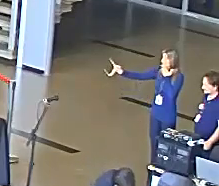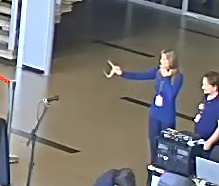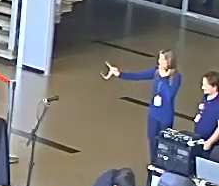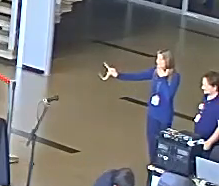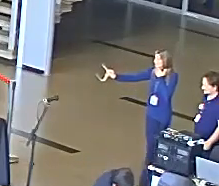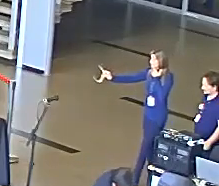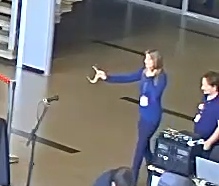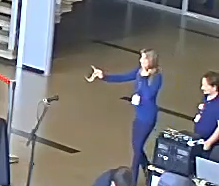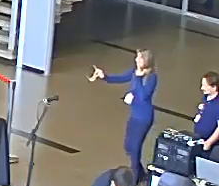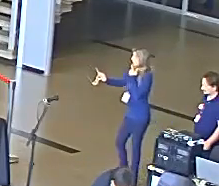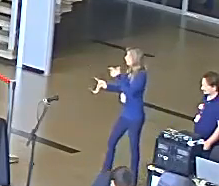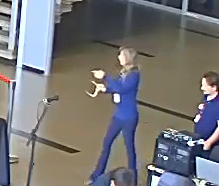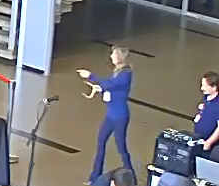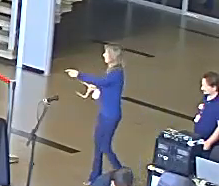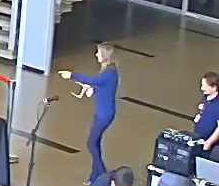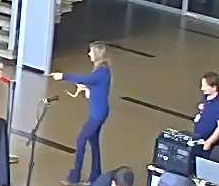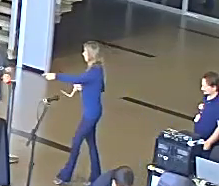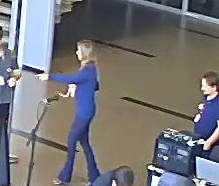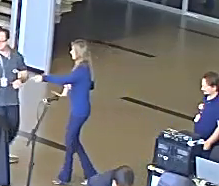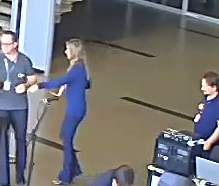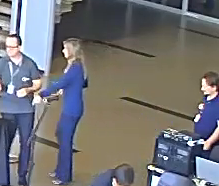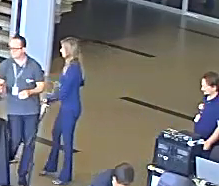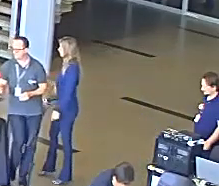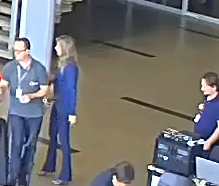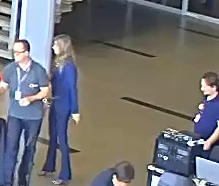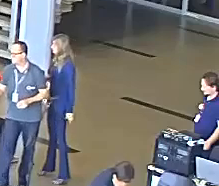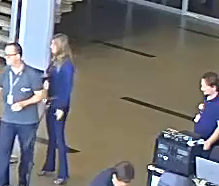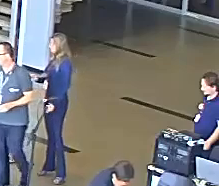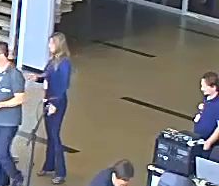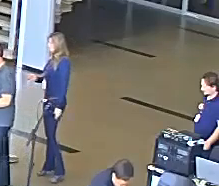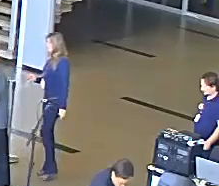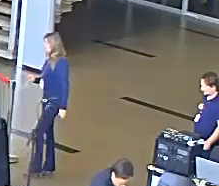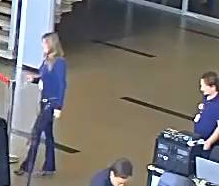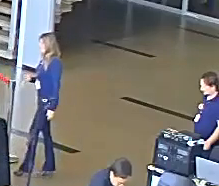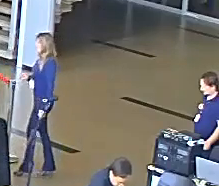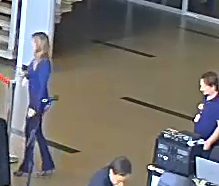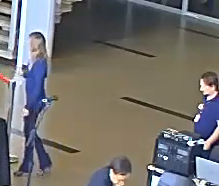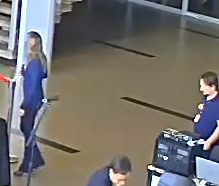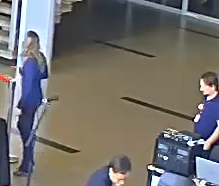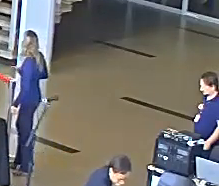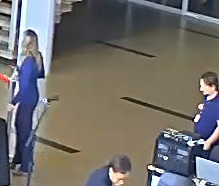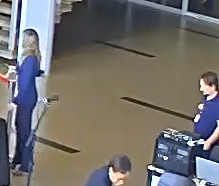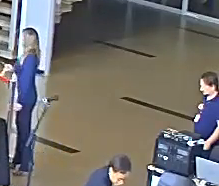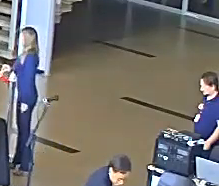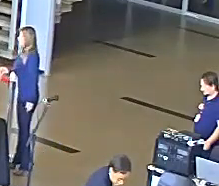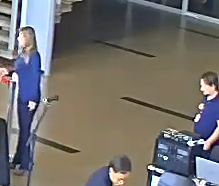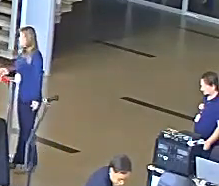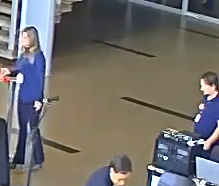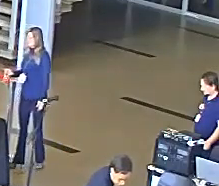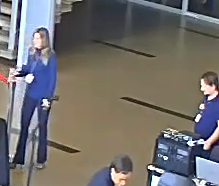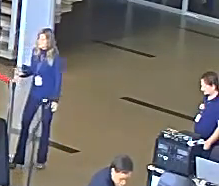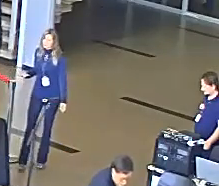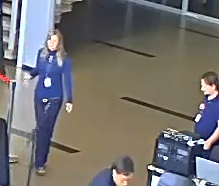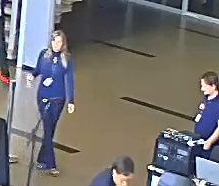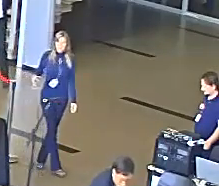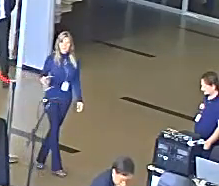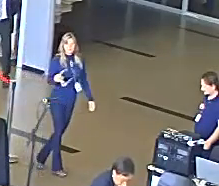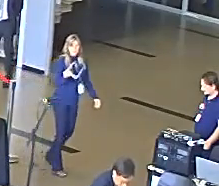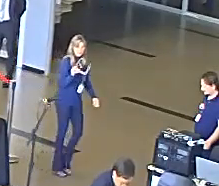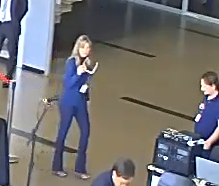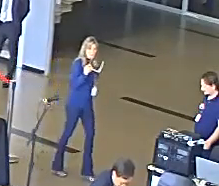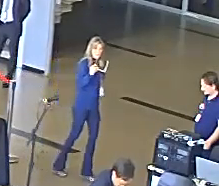aqui a fala pro senhor Franco groia Presidente coletivo Regional dos